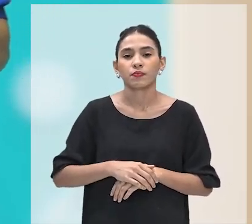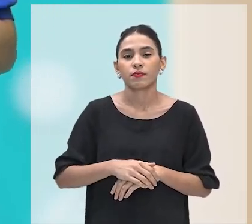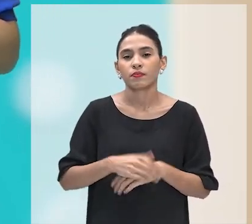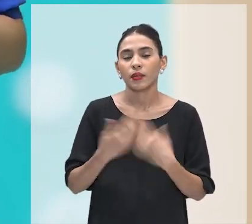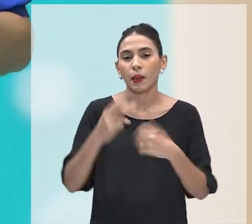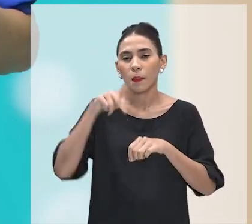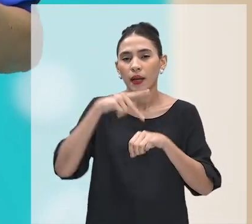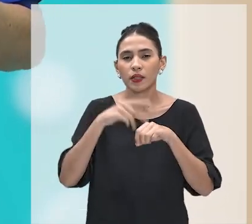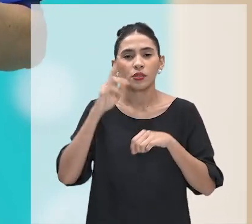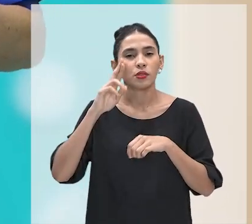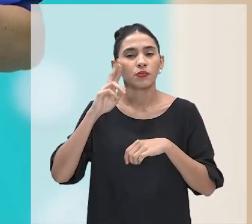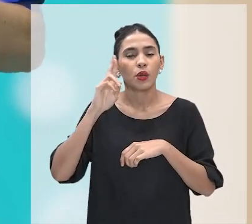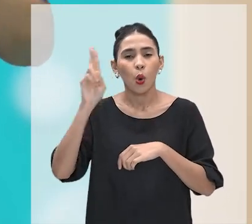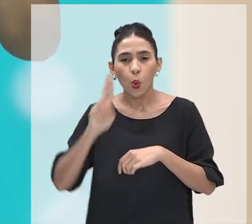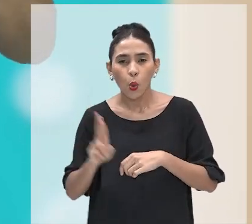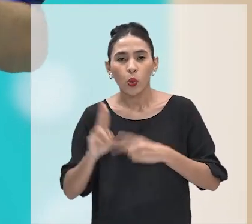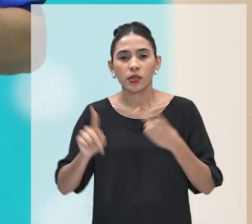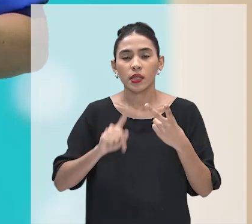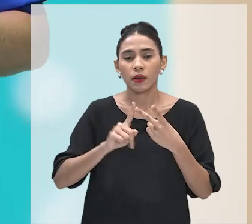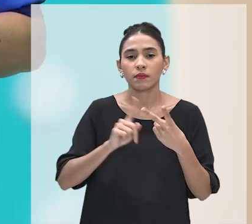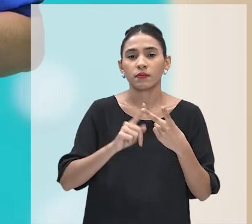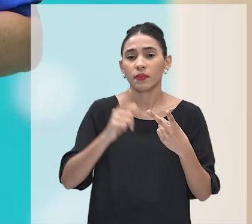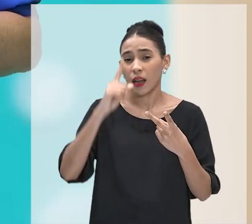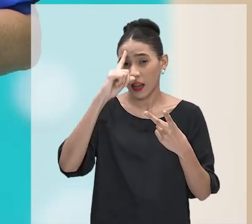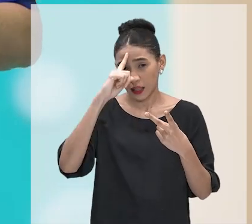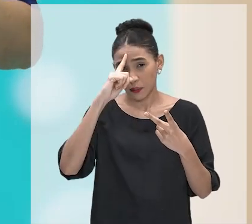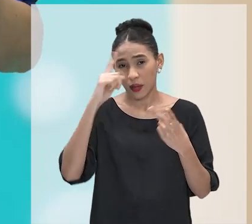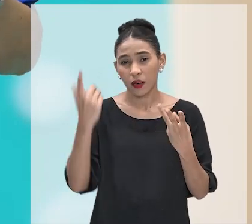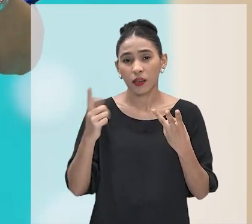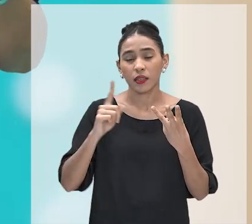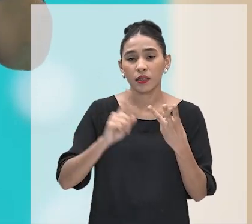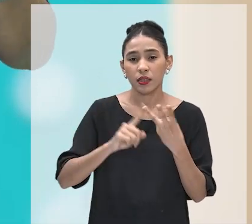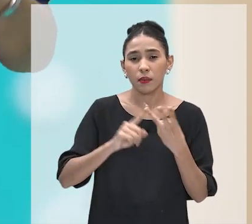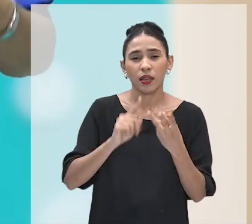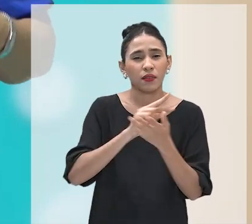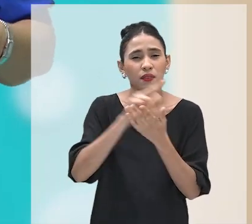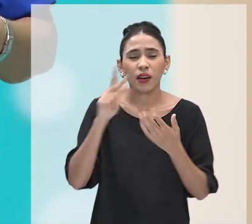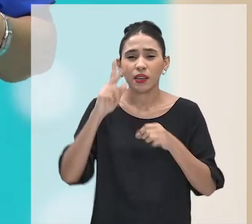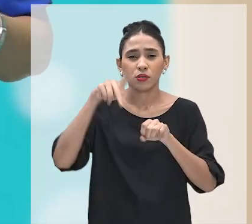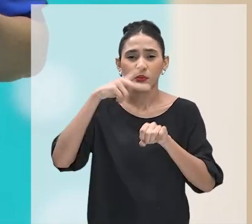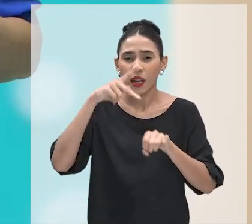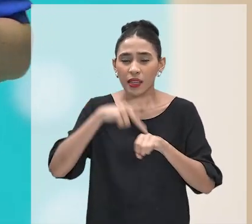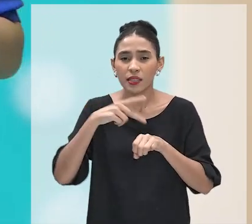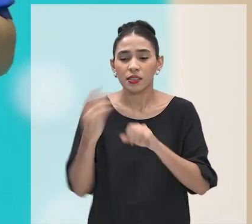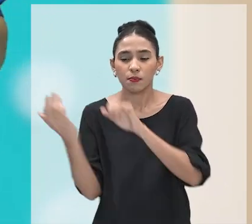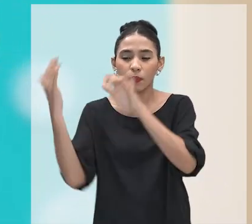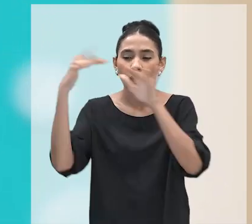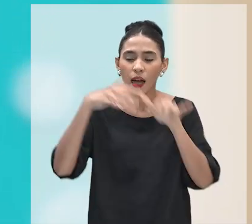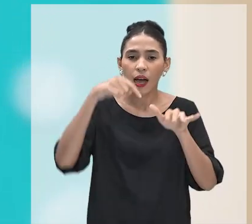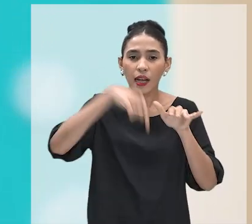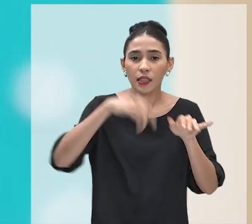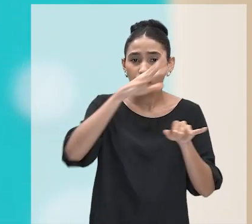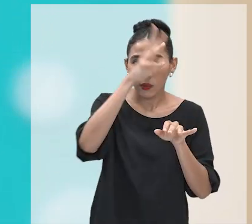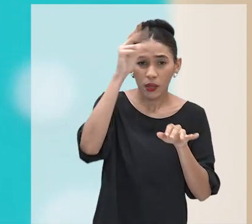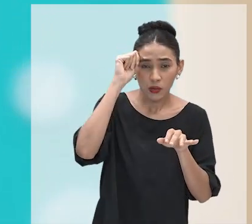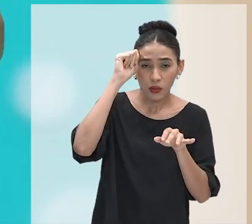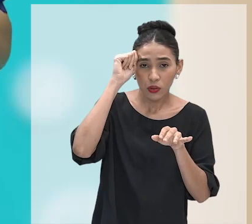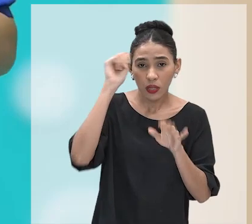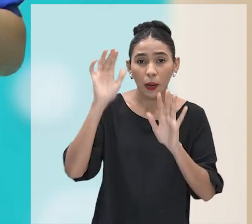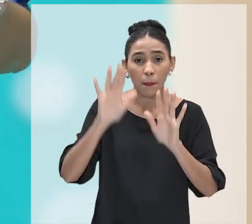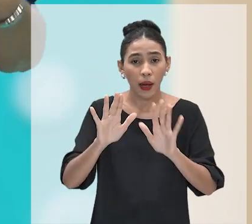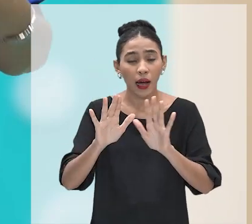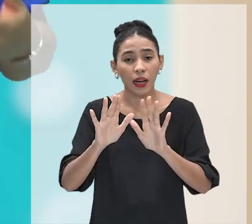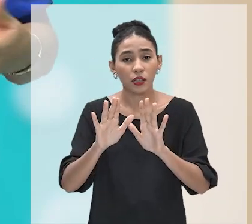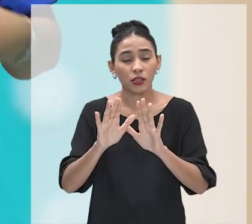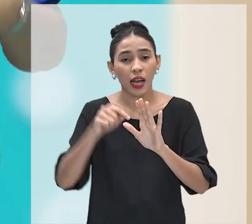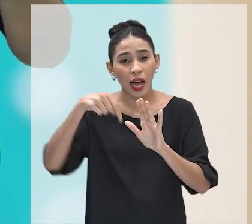Alemanha, Estados Unidos, Polônia, para cá, para o Amazonas. Mas eles foram o quê? Formando outros músicos, certo? E